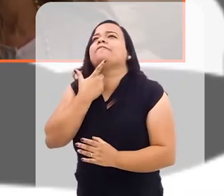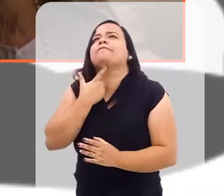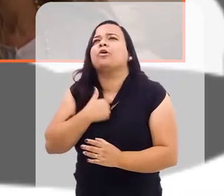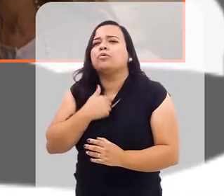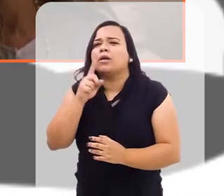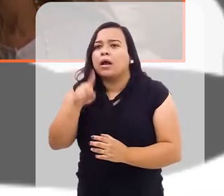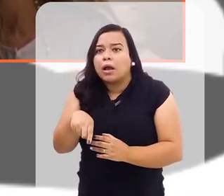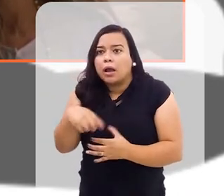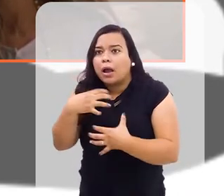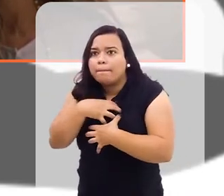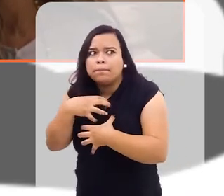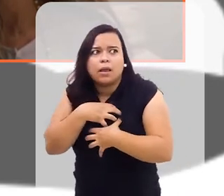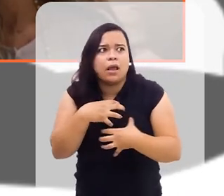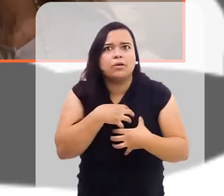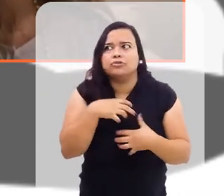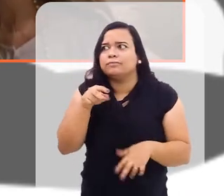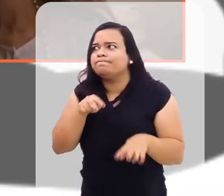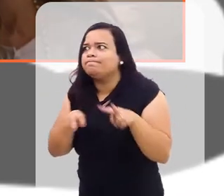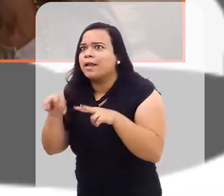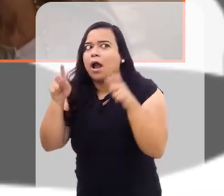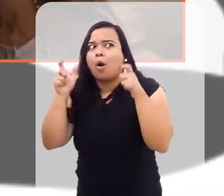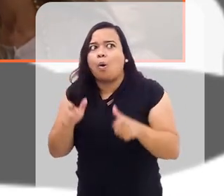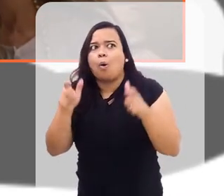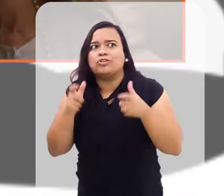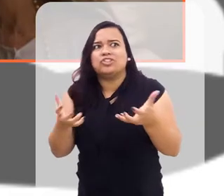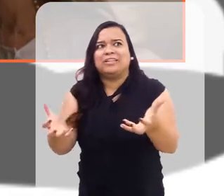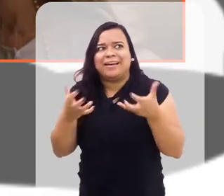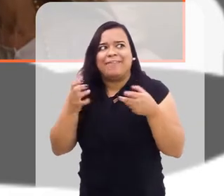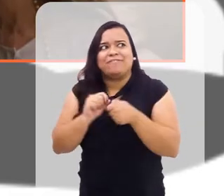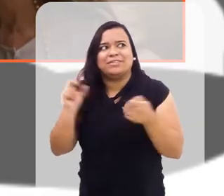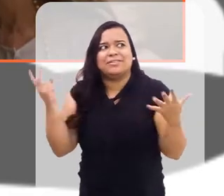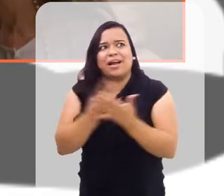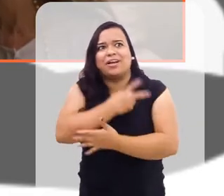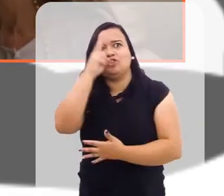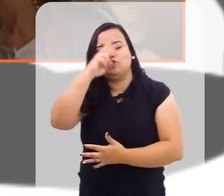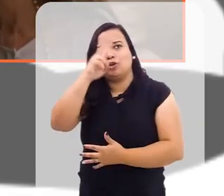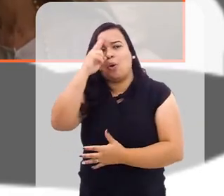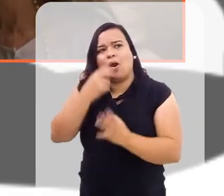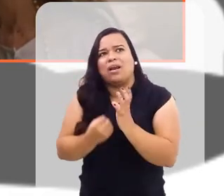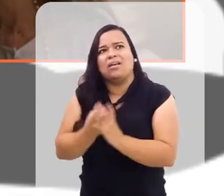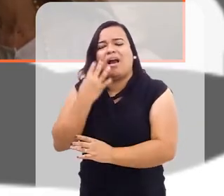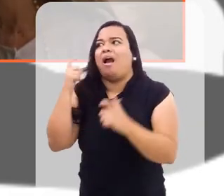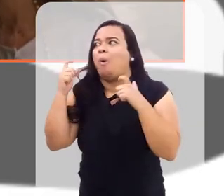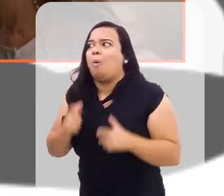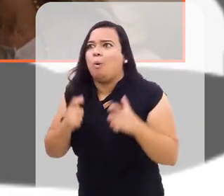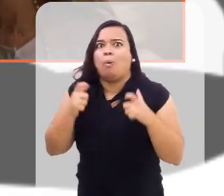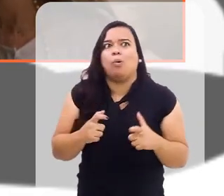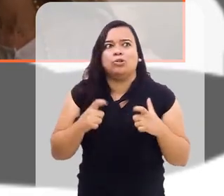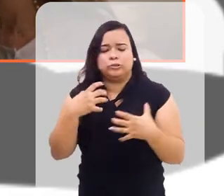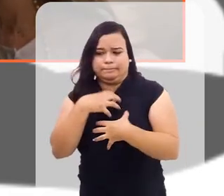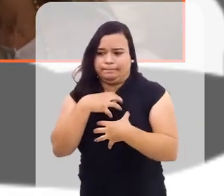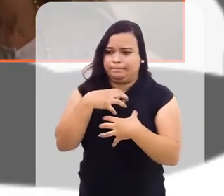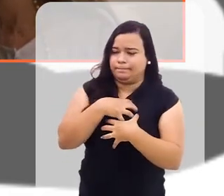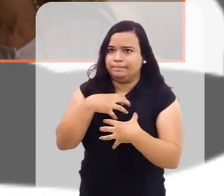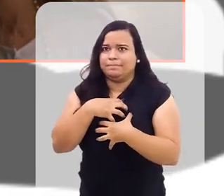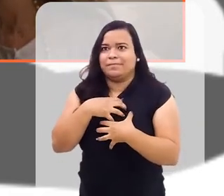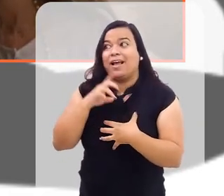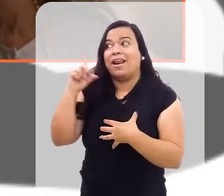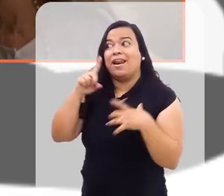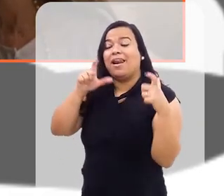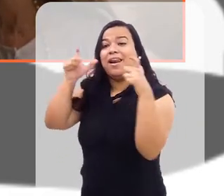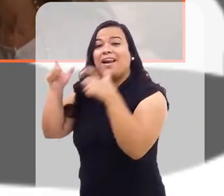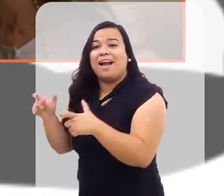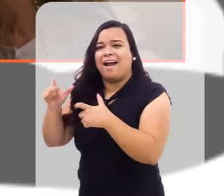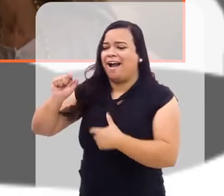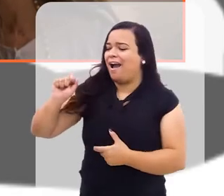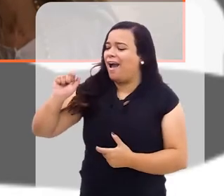a ambientação, aonde que eu queria fazer o livro, né, que acontecesse a história. E foi em Alagoas,